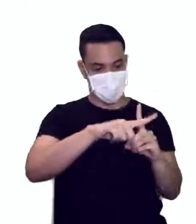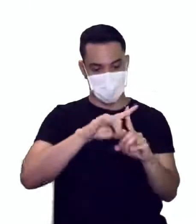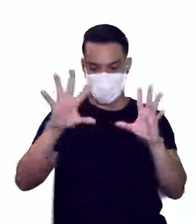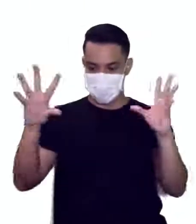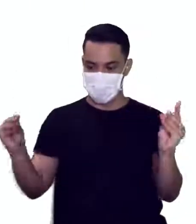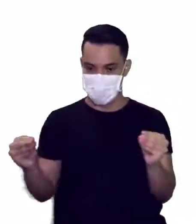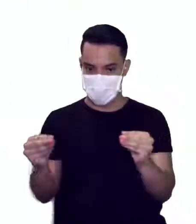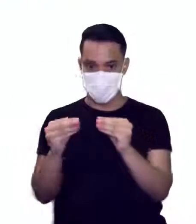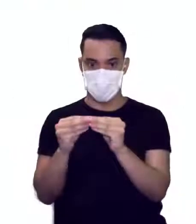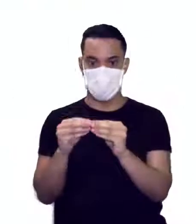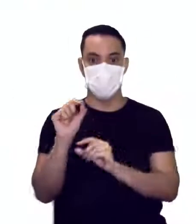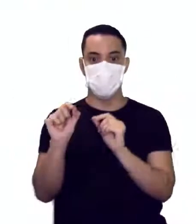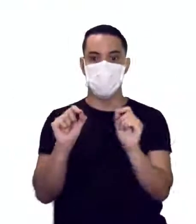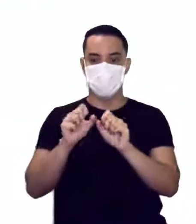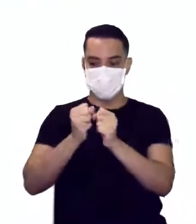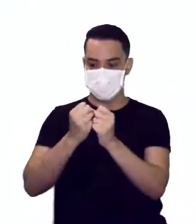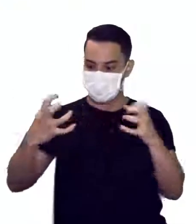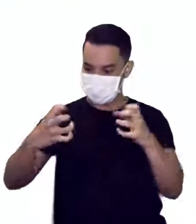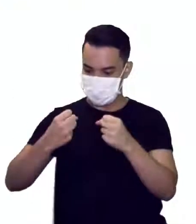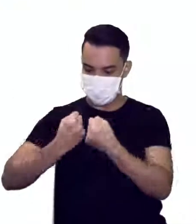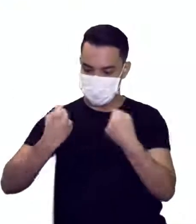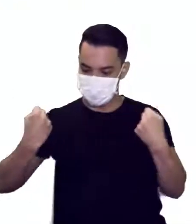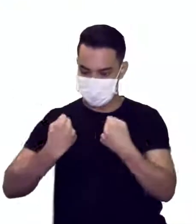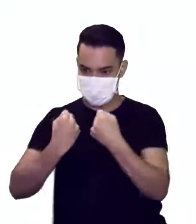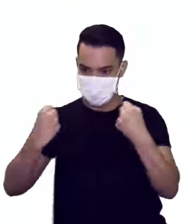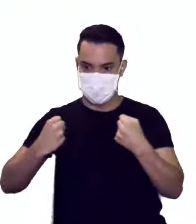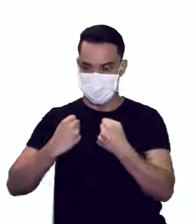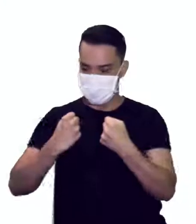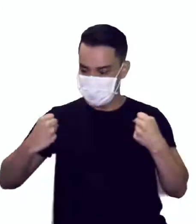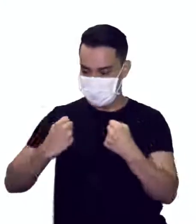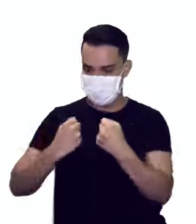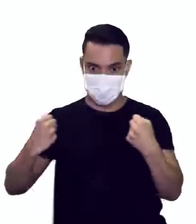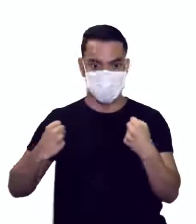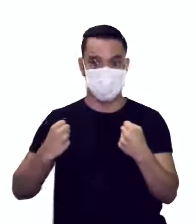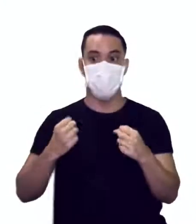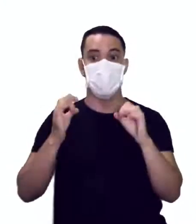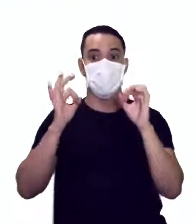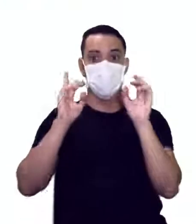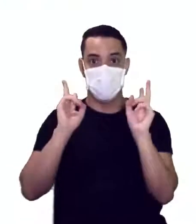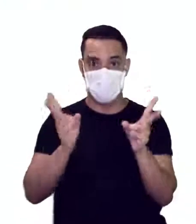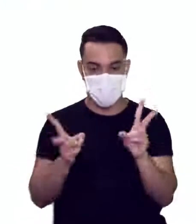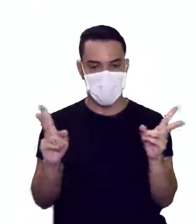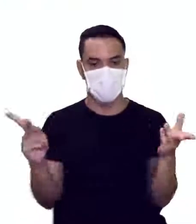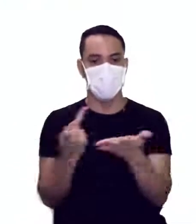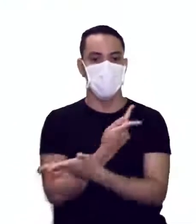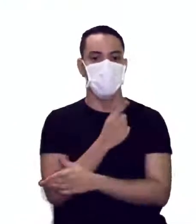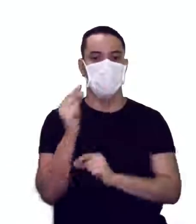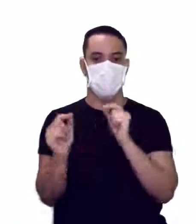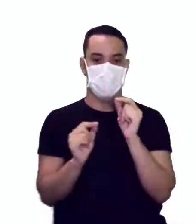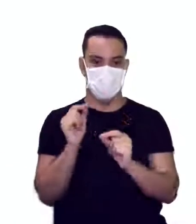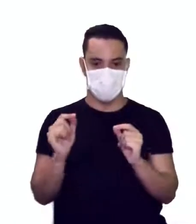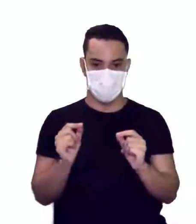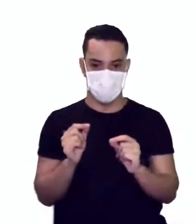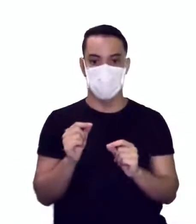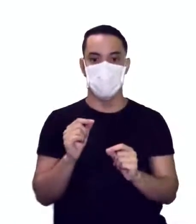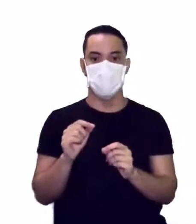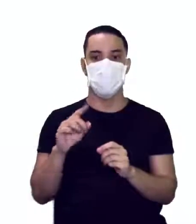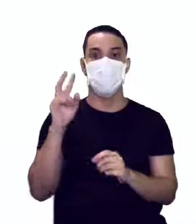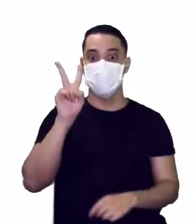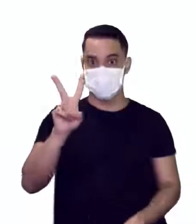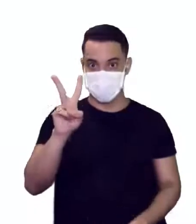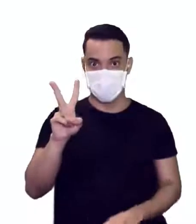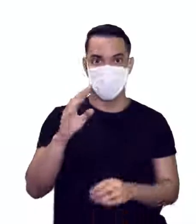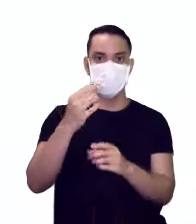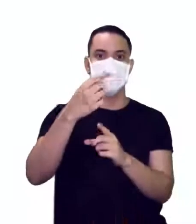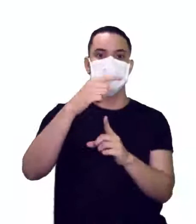temos aqui a força de repulsão entre as cargas. E que o mesmo ocorrerá quando aproximarmos aí dois